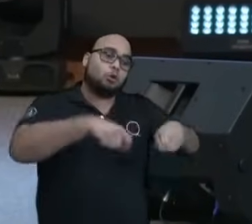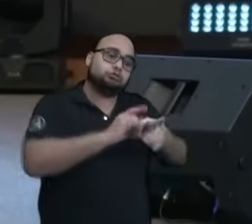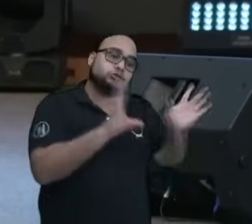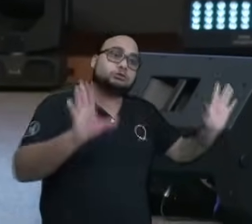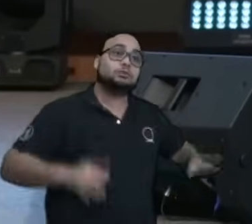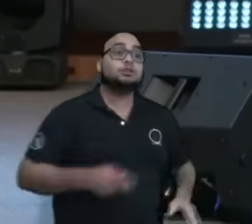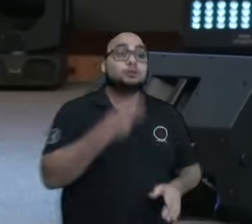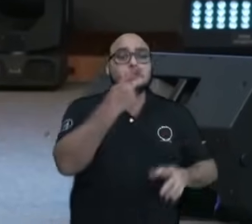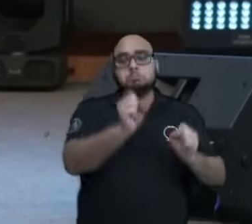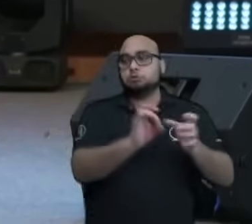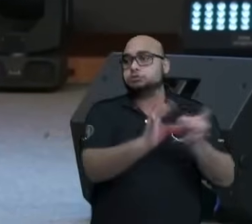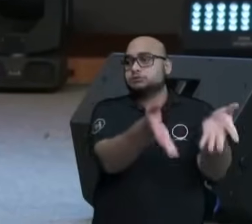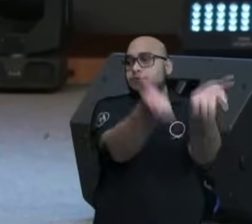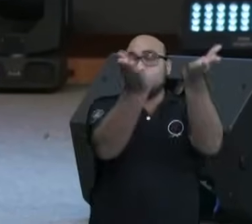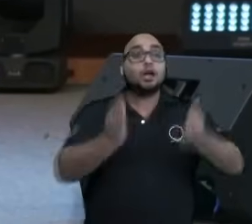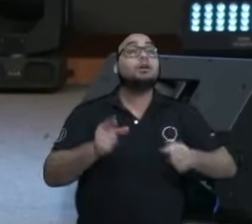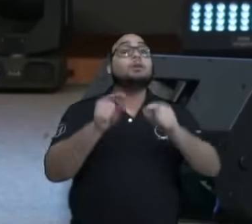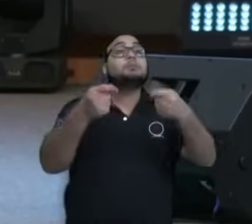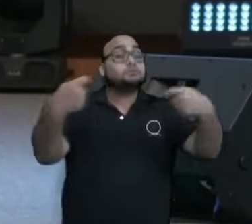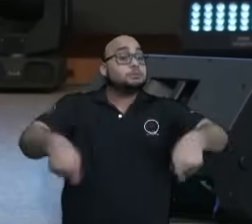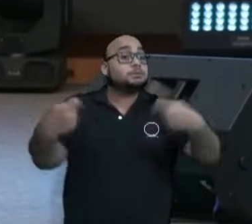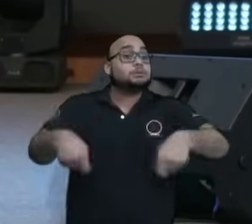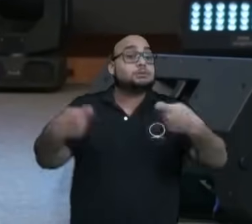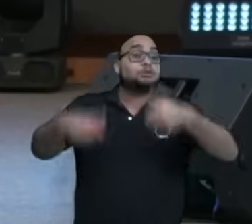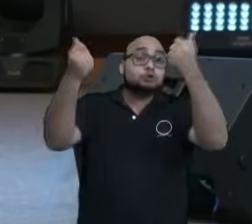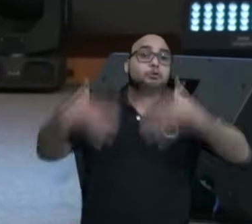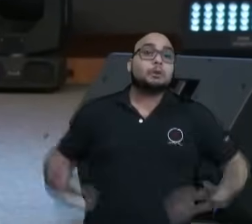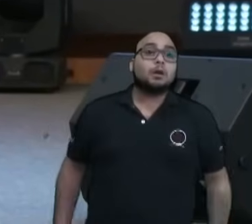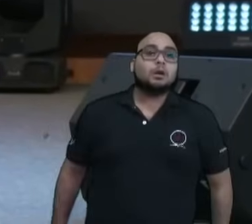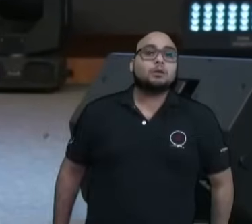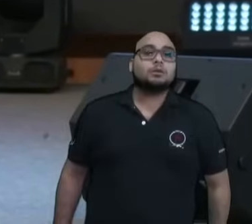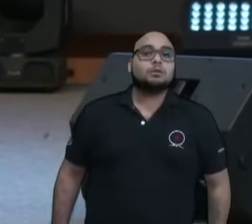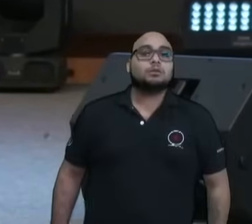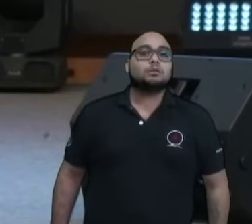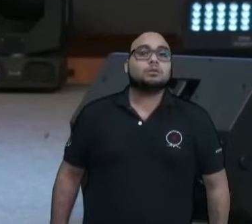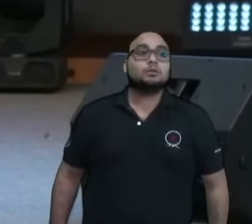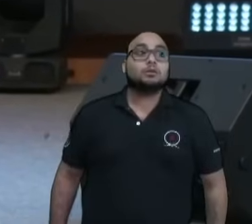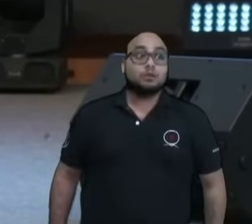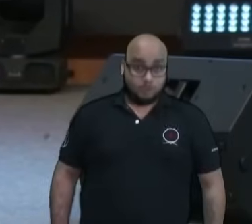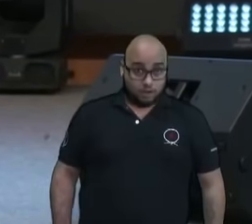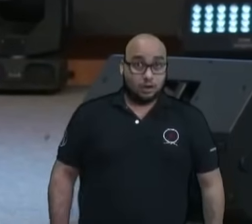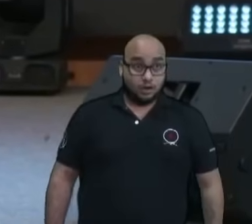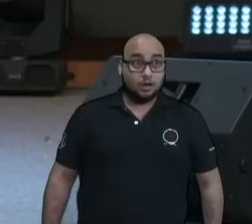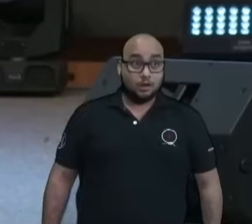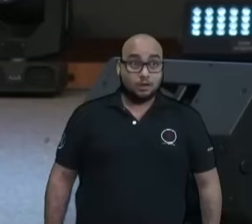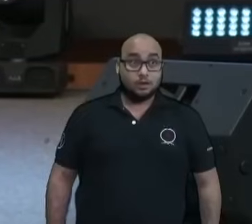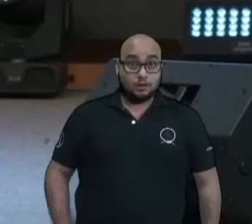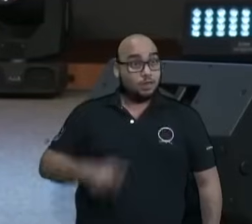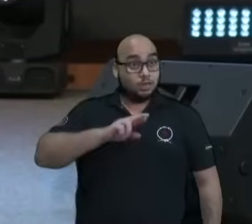certo mas tem que dar satisfação e nós não estamos falando de um bocó